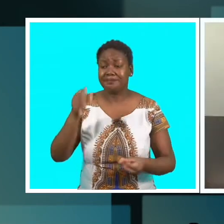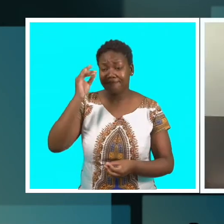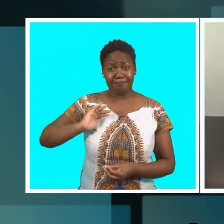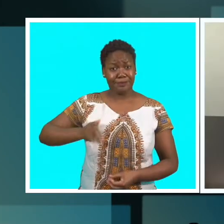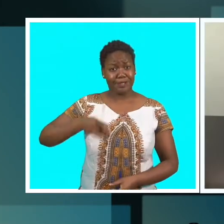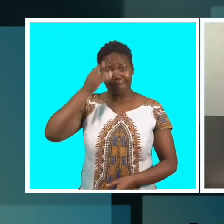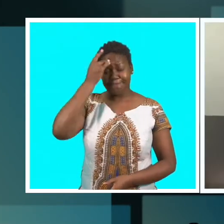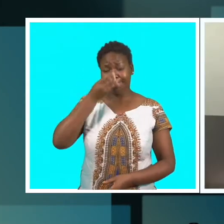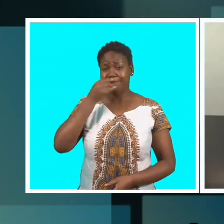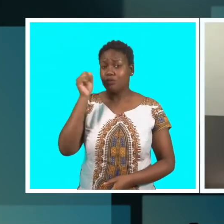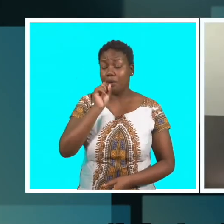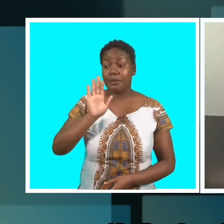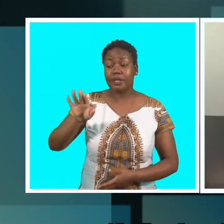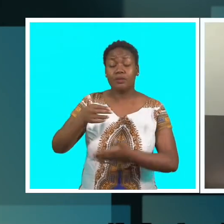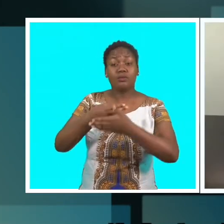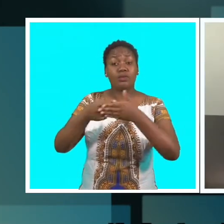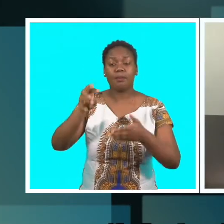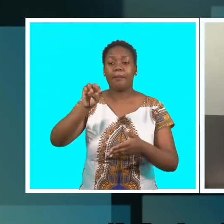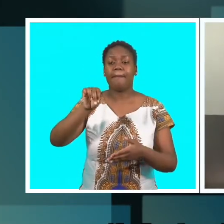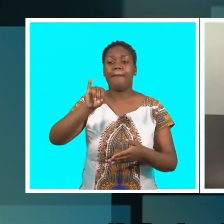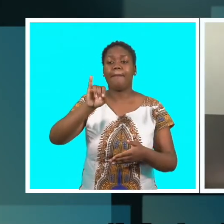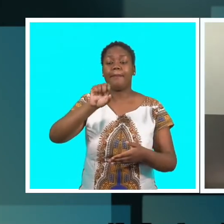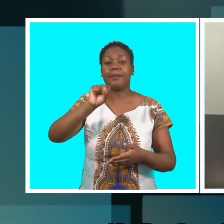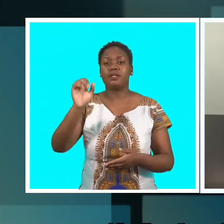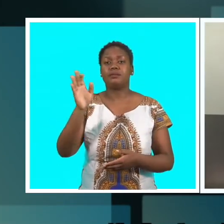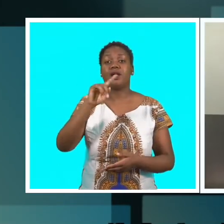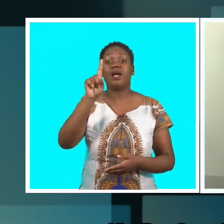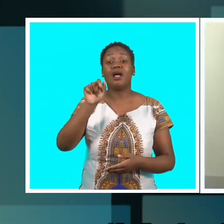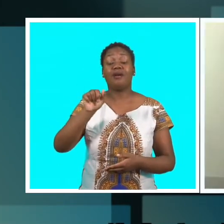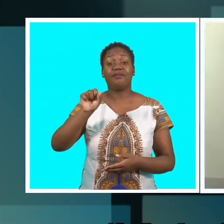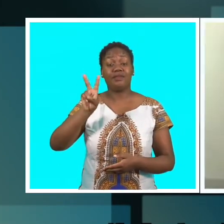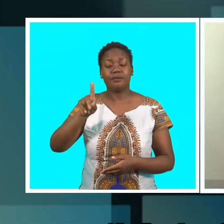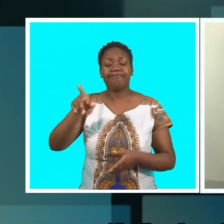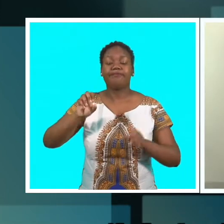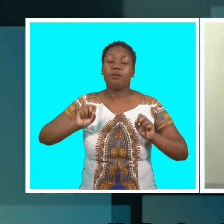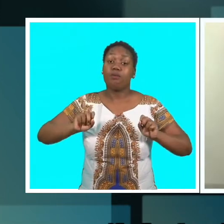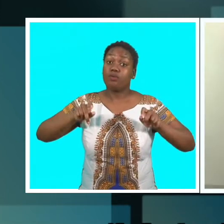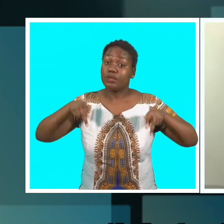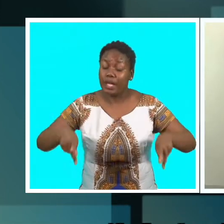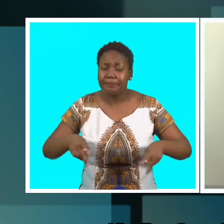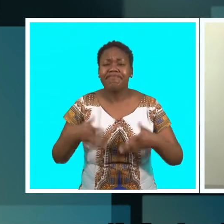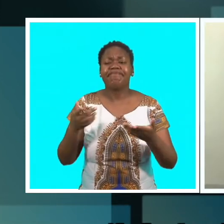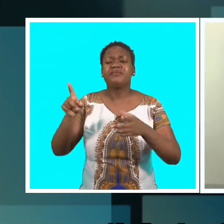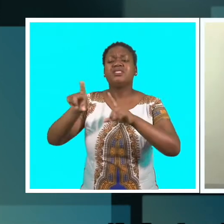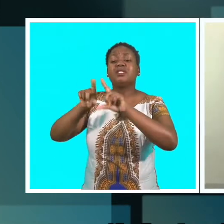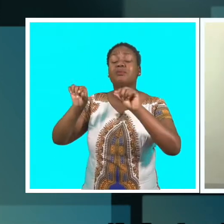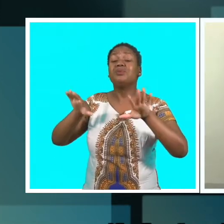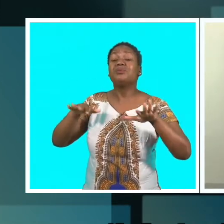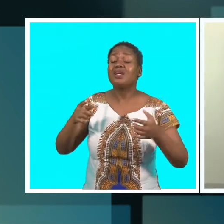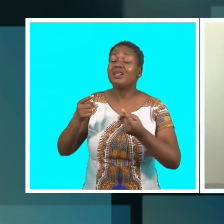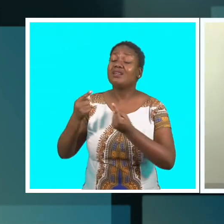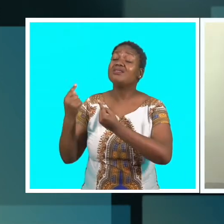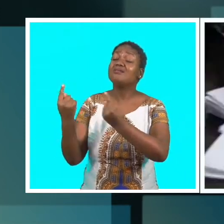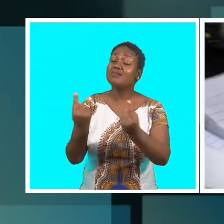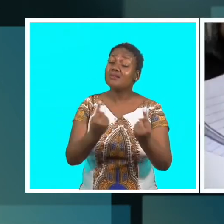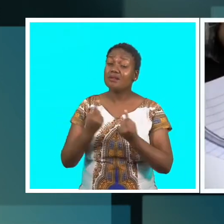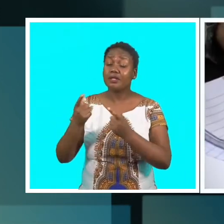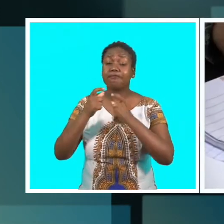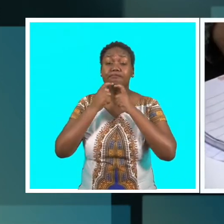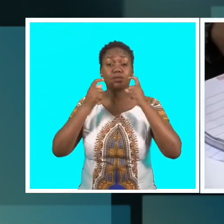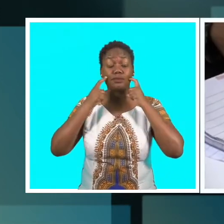Como estamos em abril, Miss Zav não perdeu a oportunidade de comentar sobre a situação da mulher moçambicana.